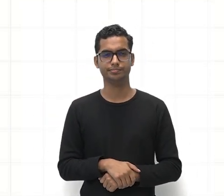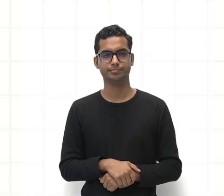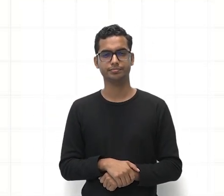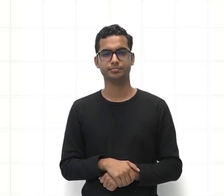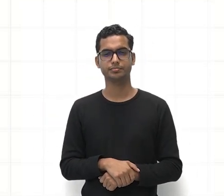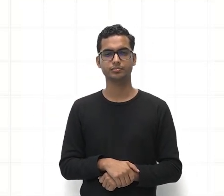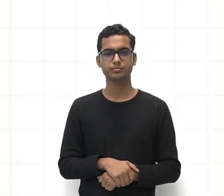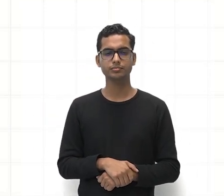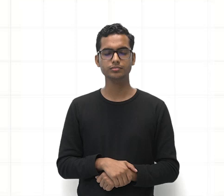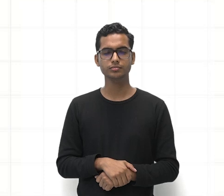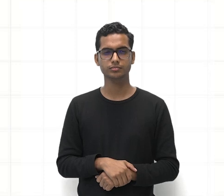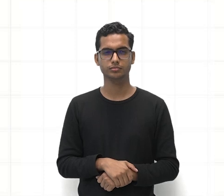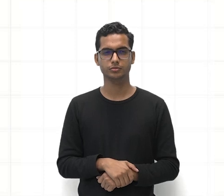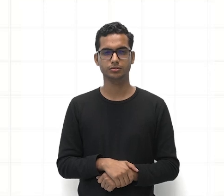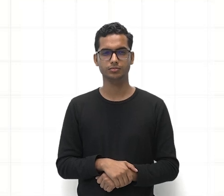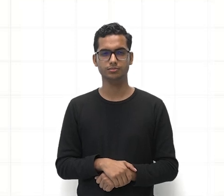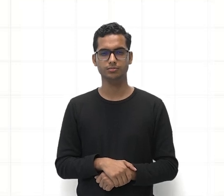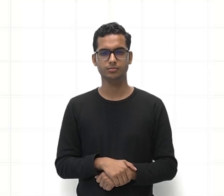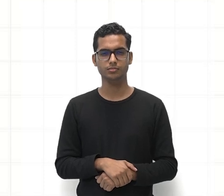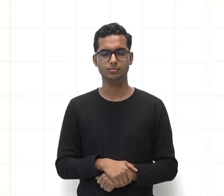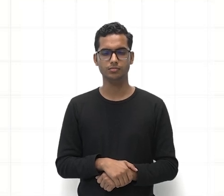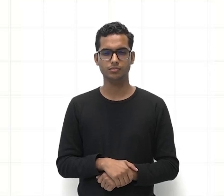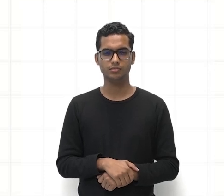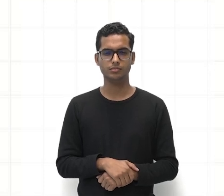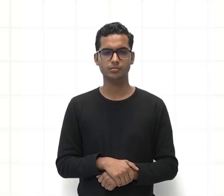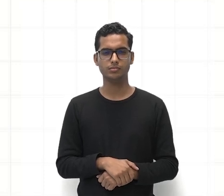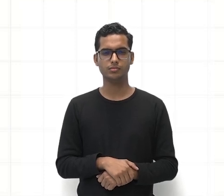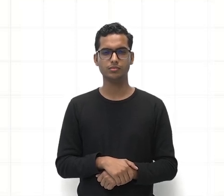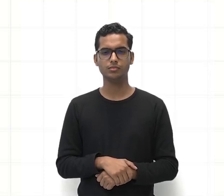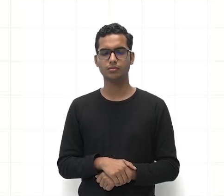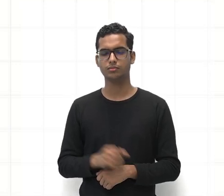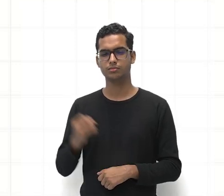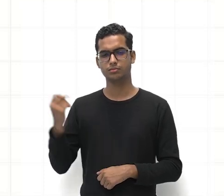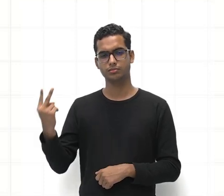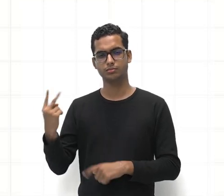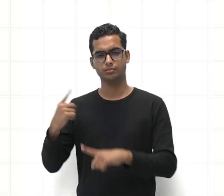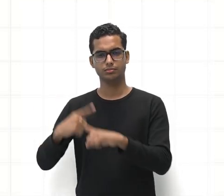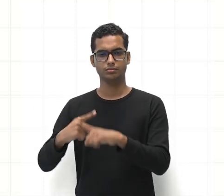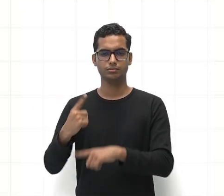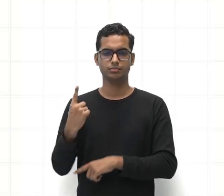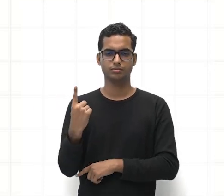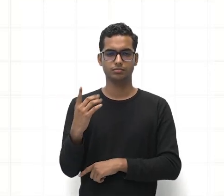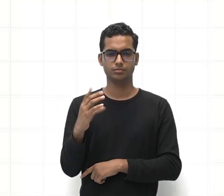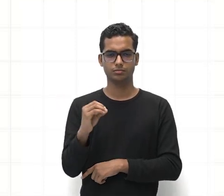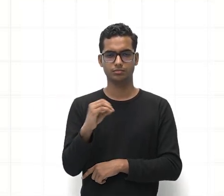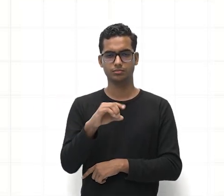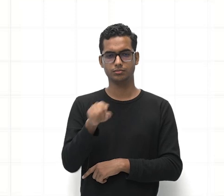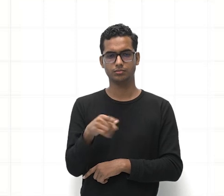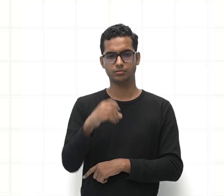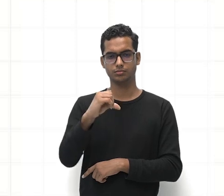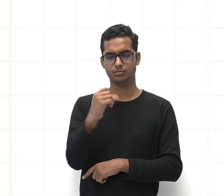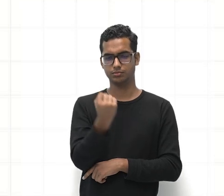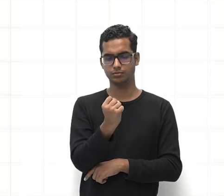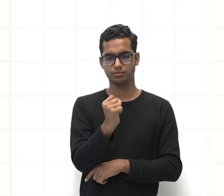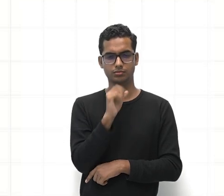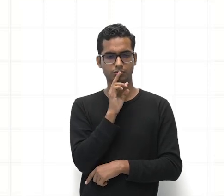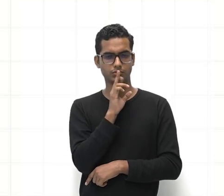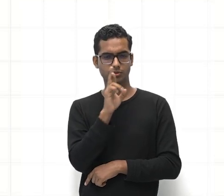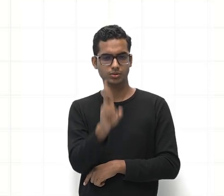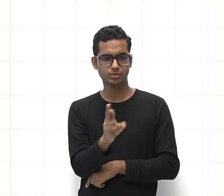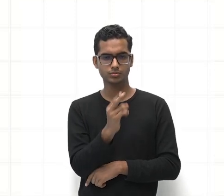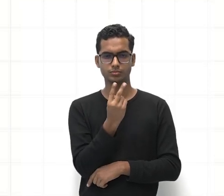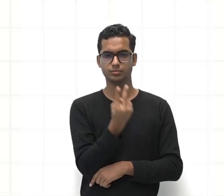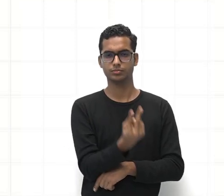tem um denominador imaginário igual a 1. Então, eu multipliquei aqui 2 vezes 100,98, que deu esse valor aqui, né,